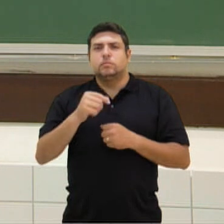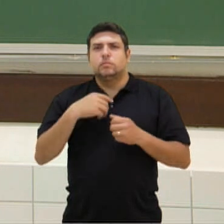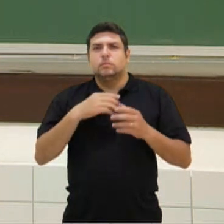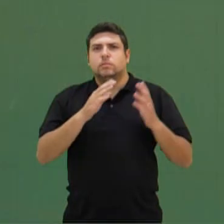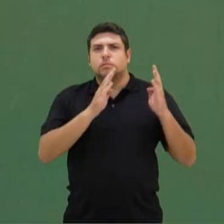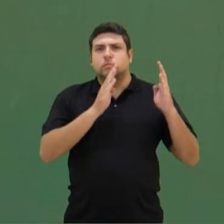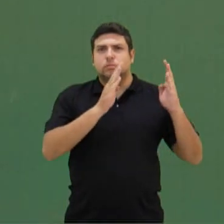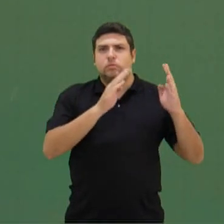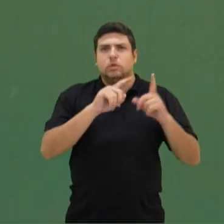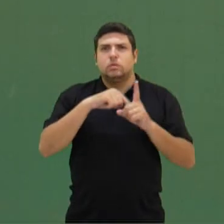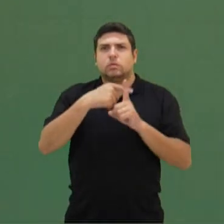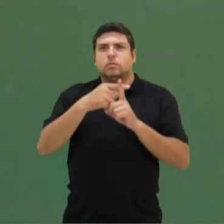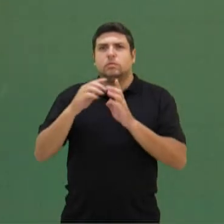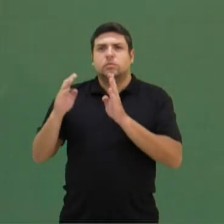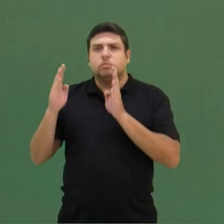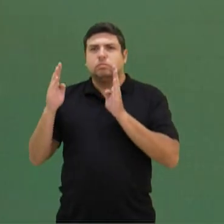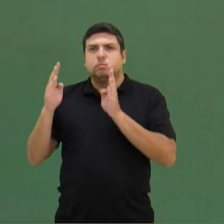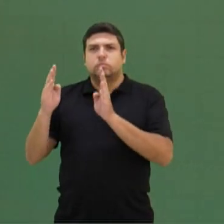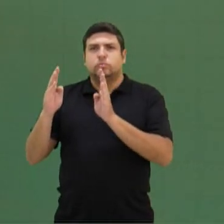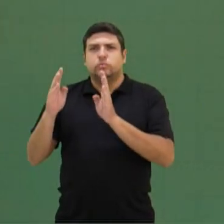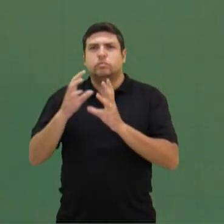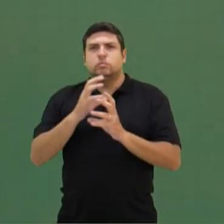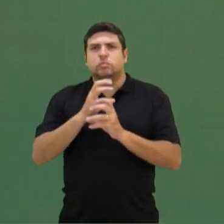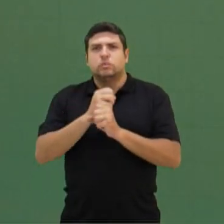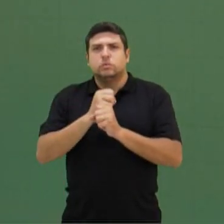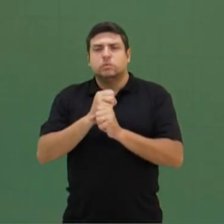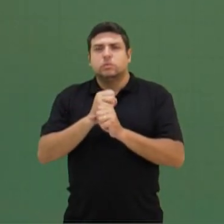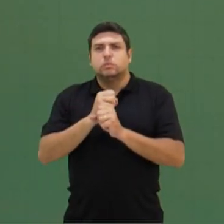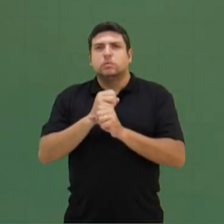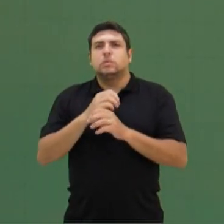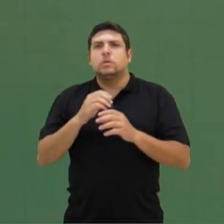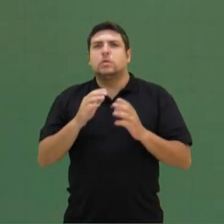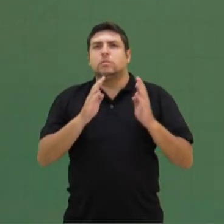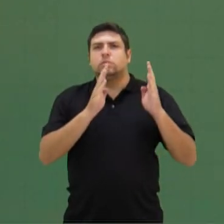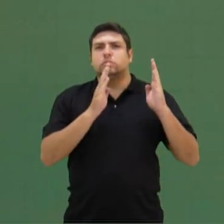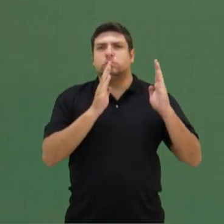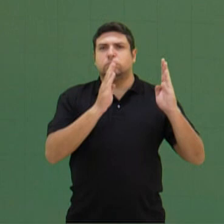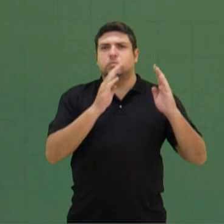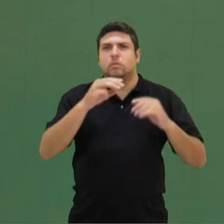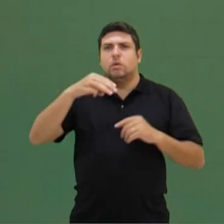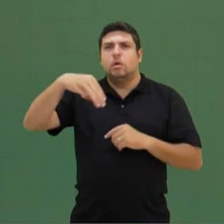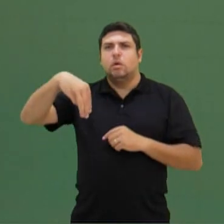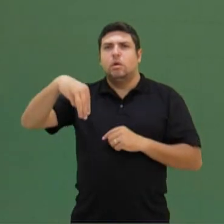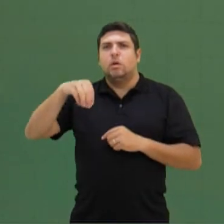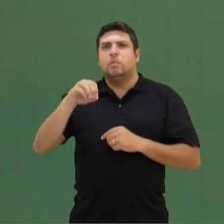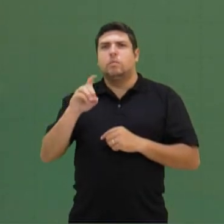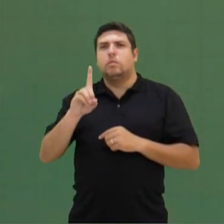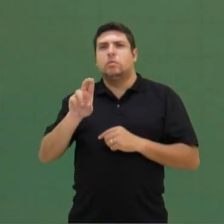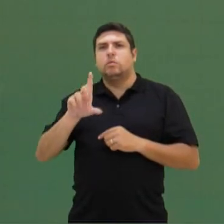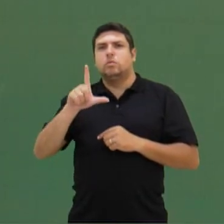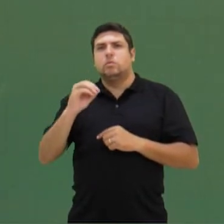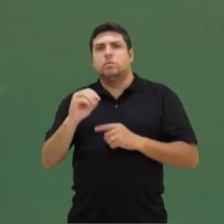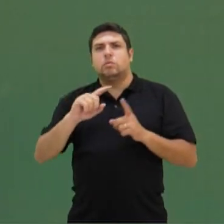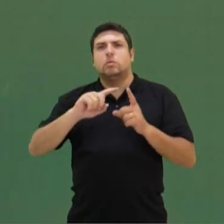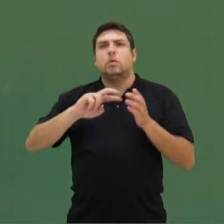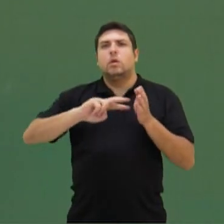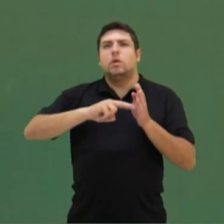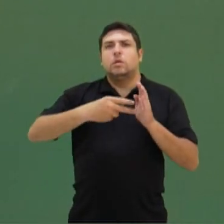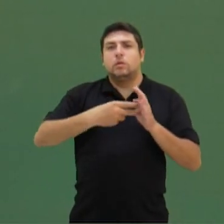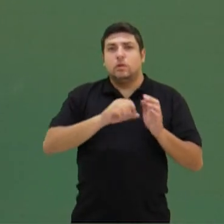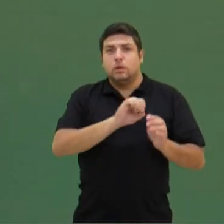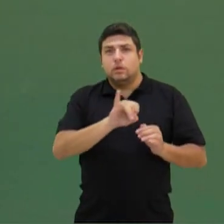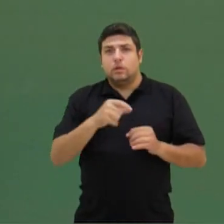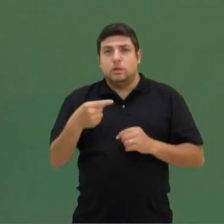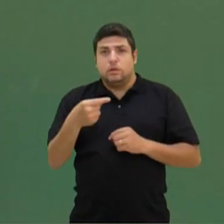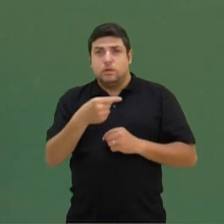número? Então, aqui no caso, para resumir, módulo significa que nós vamos positivar o resultado caso ele dê